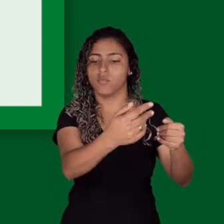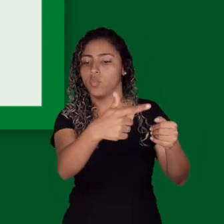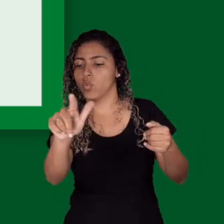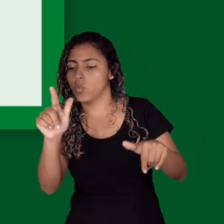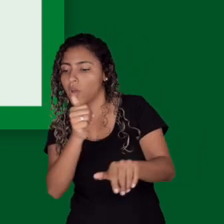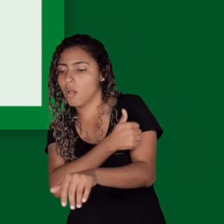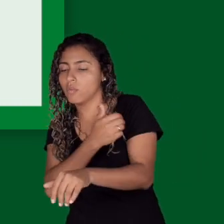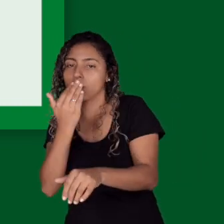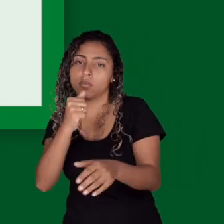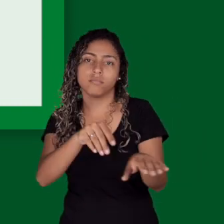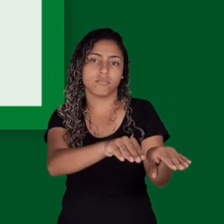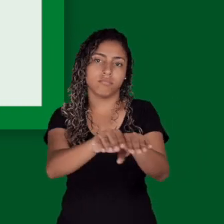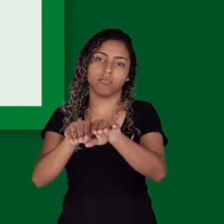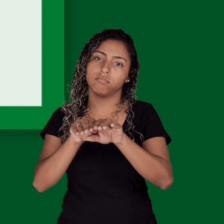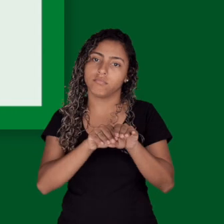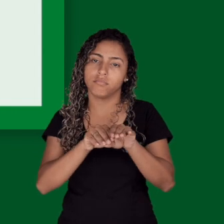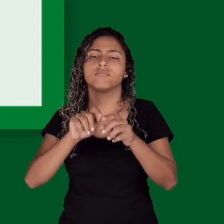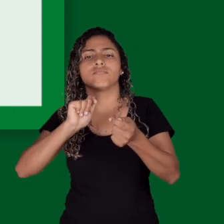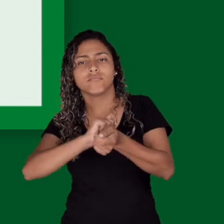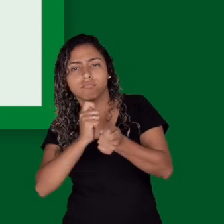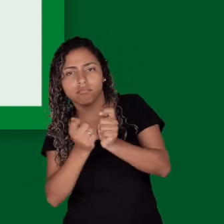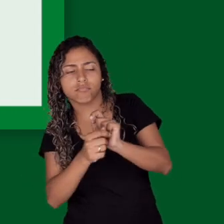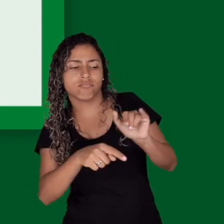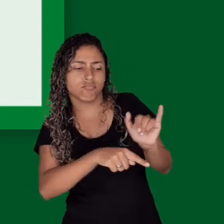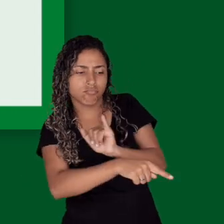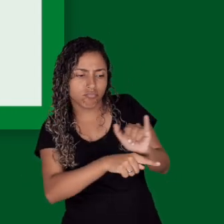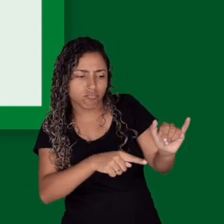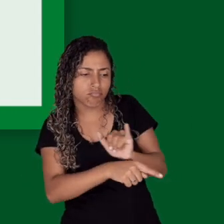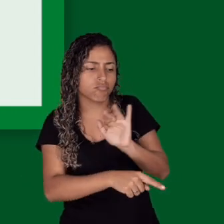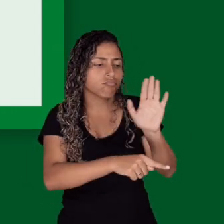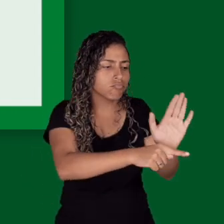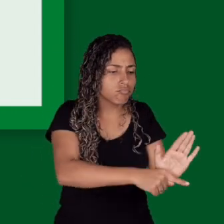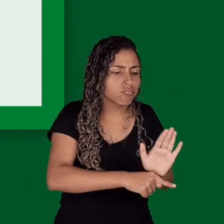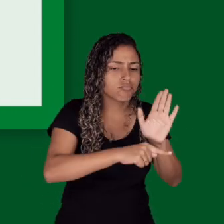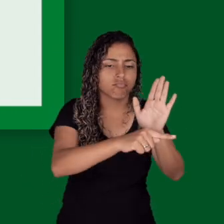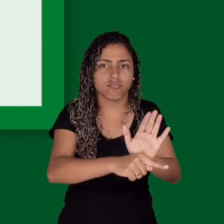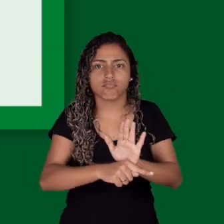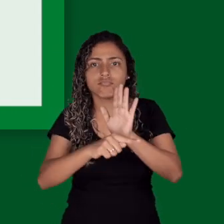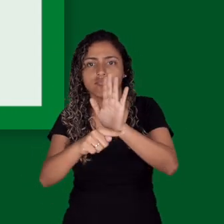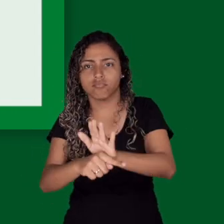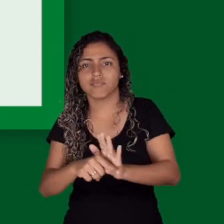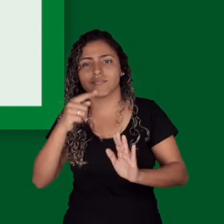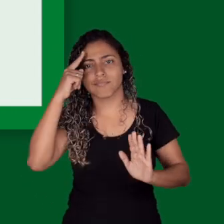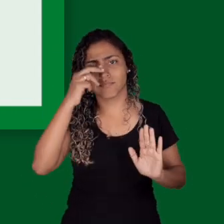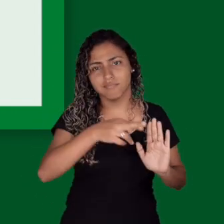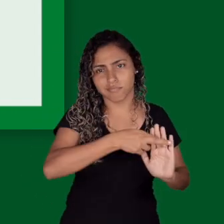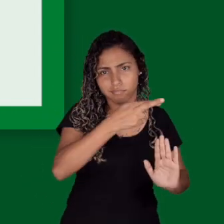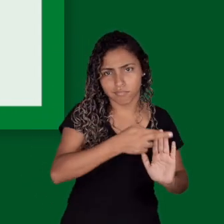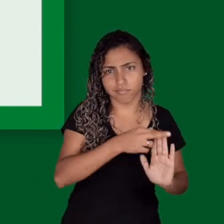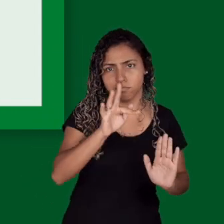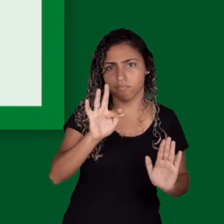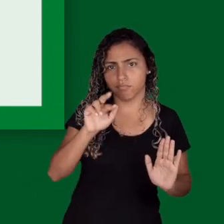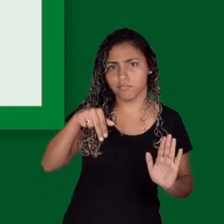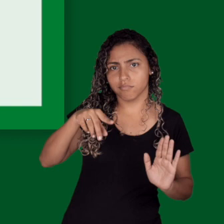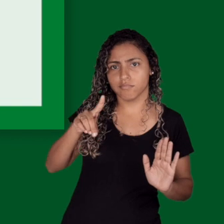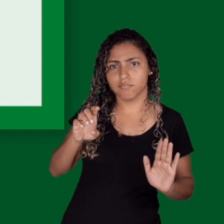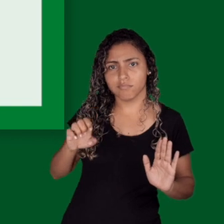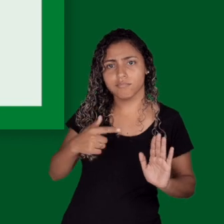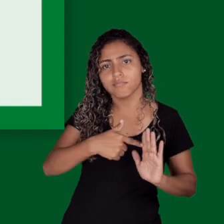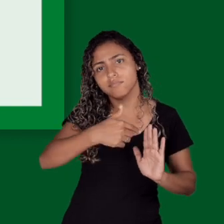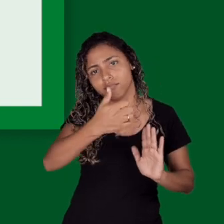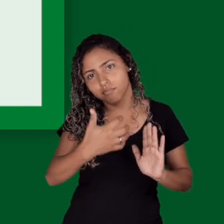tenta adaptar o cardápio da melhor forma possível, atendendo todo o que é preconizado na resolução do FNDE, que é o manejo,